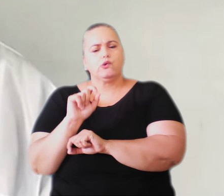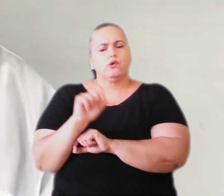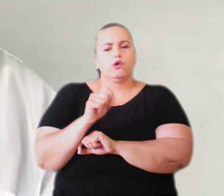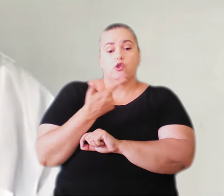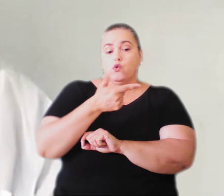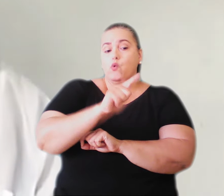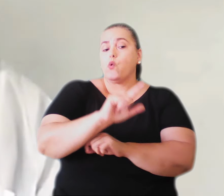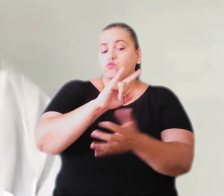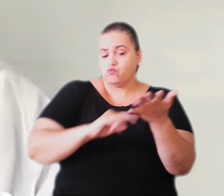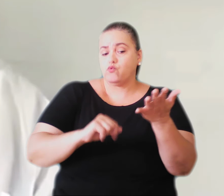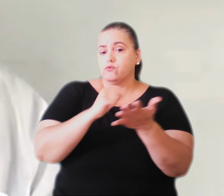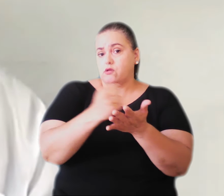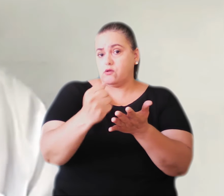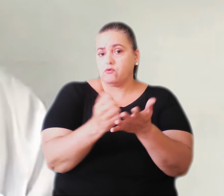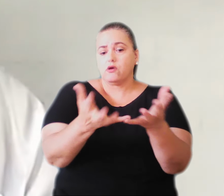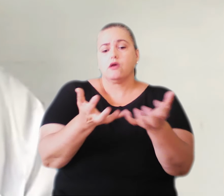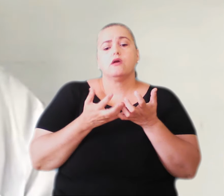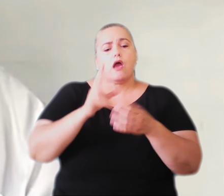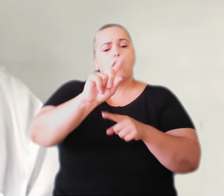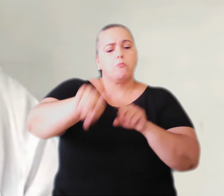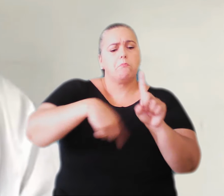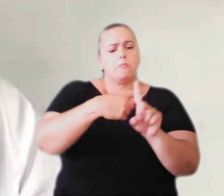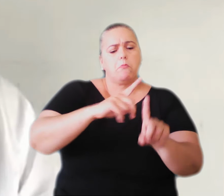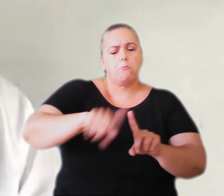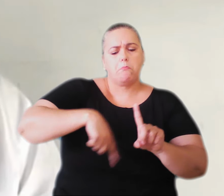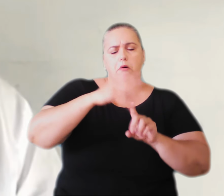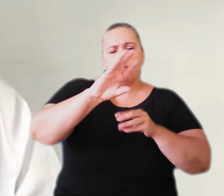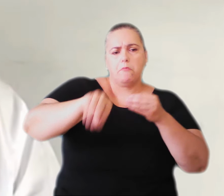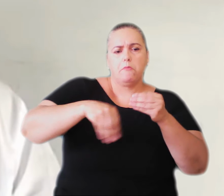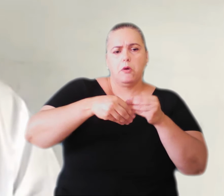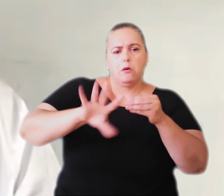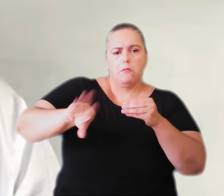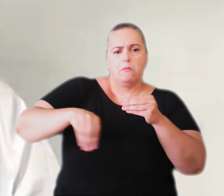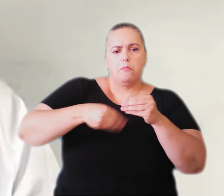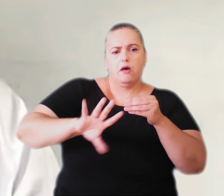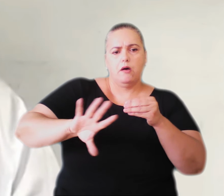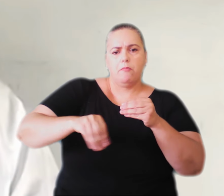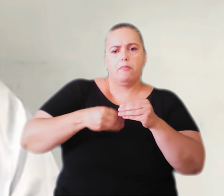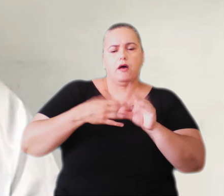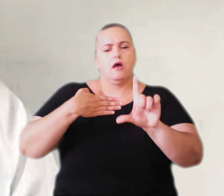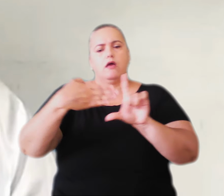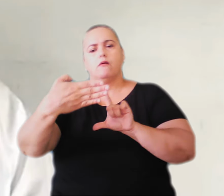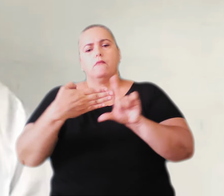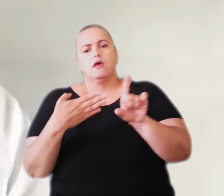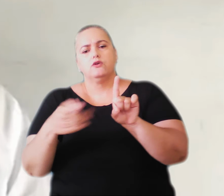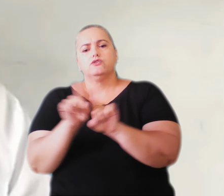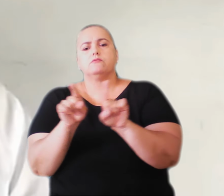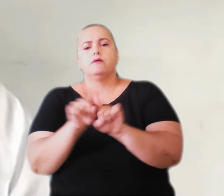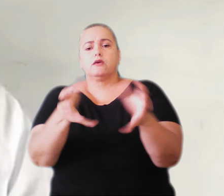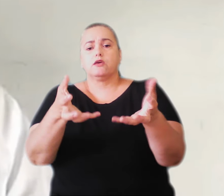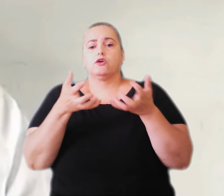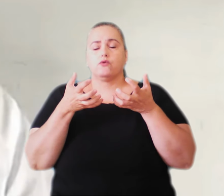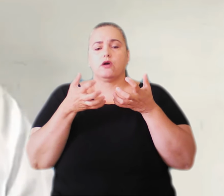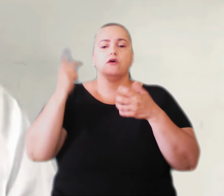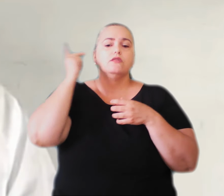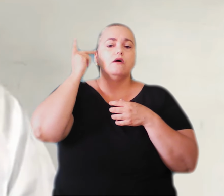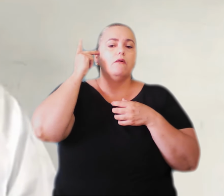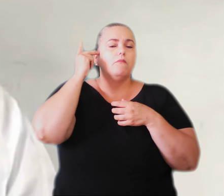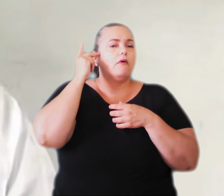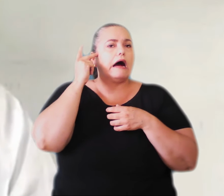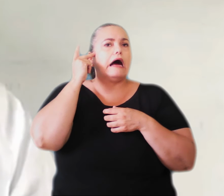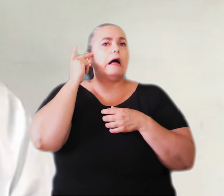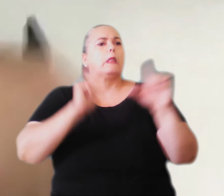próximo contrato eu quero isso, mais aquilo, mais e outro, além da mídia, que eu quero em São Paulo, no programa